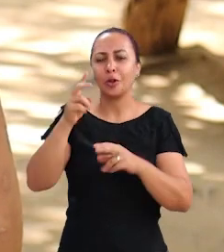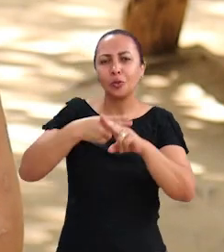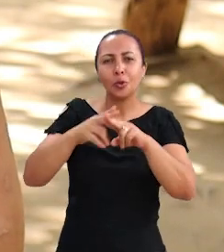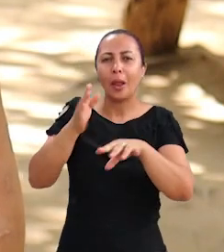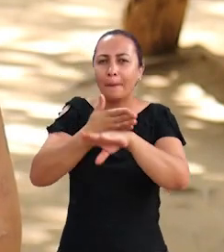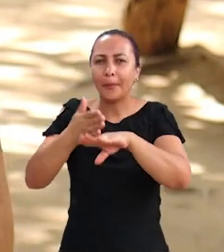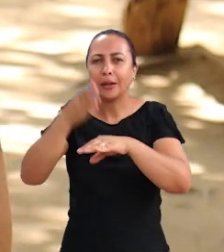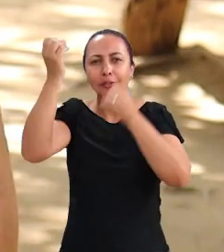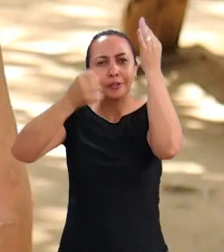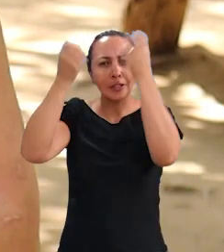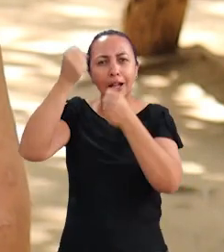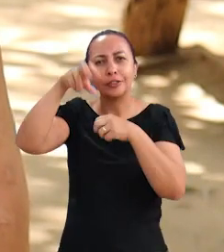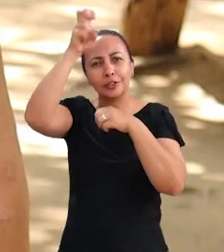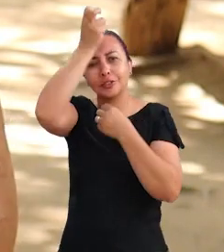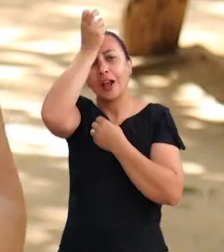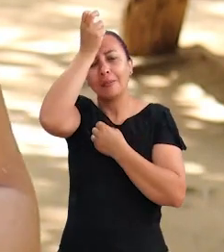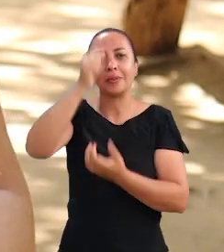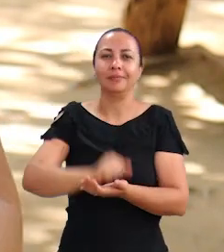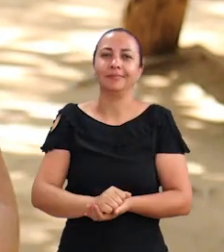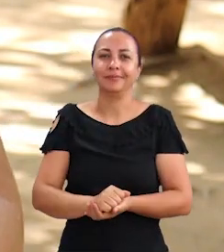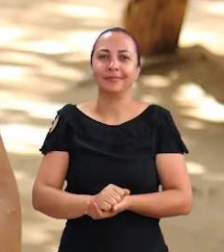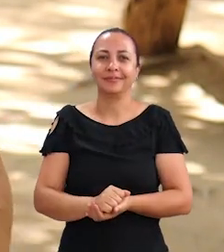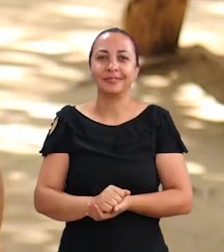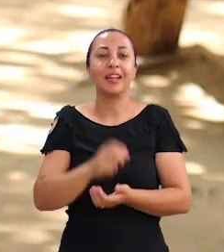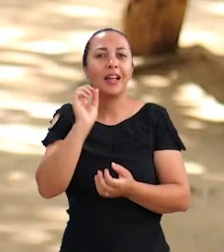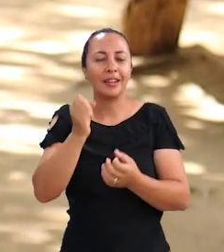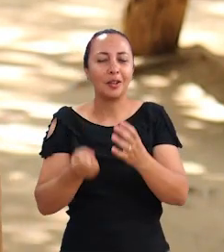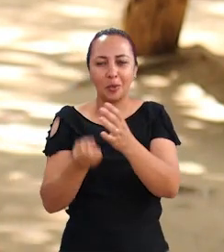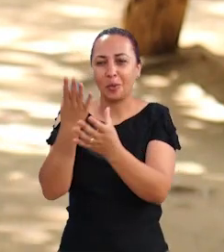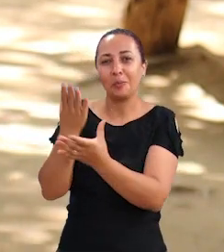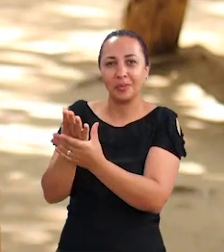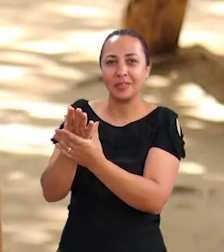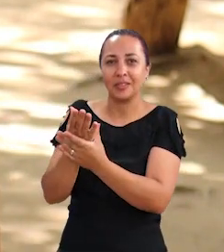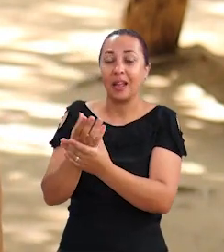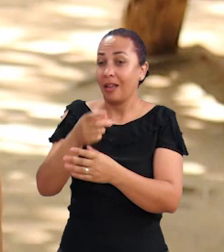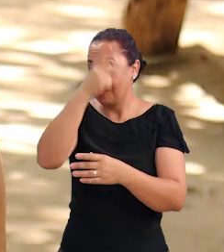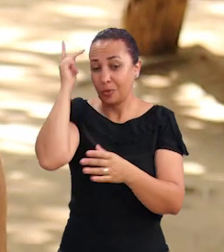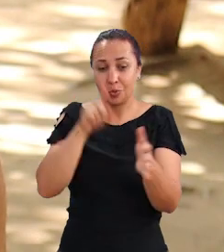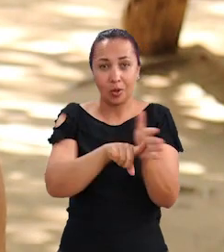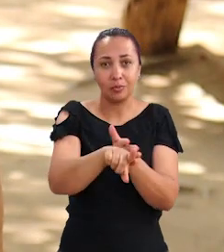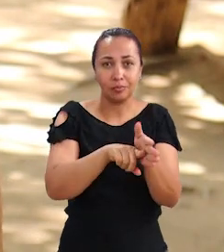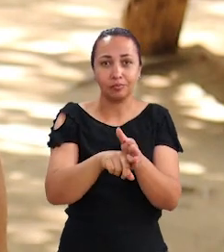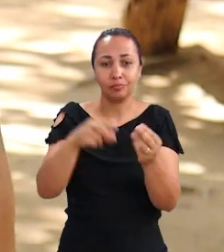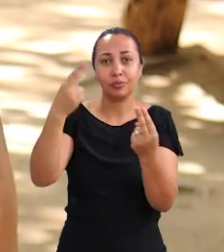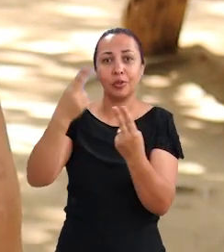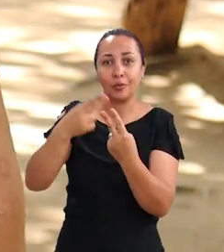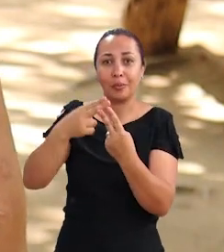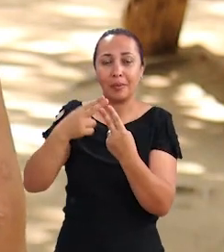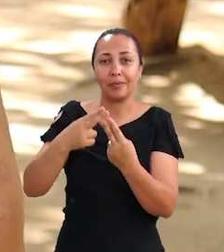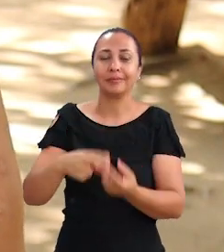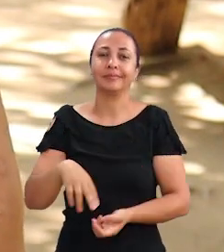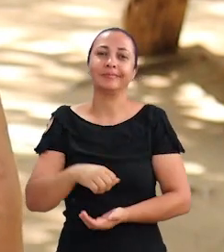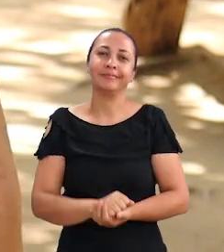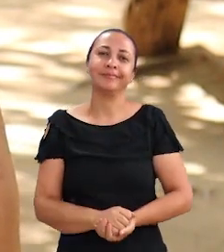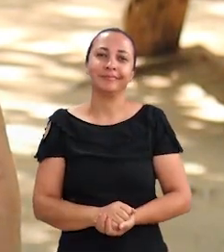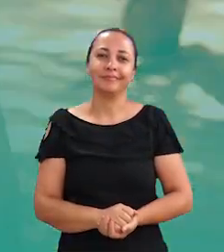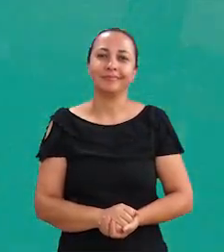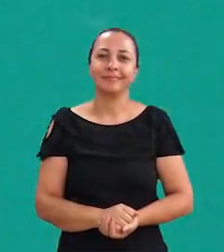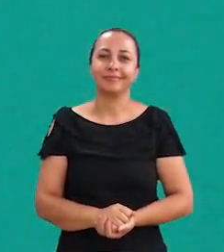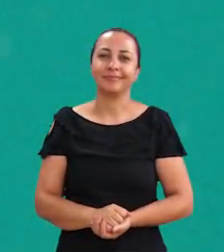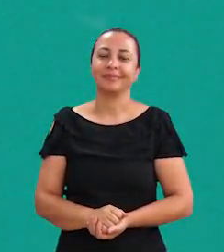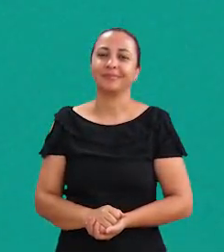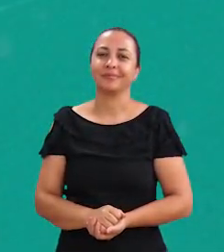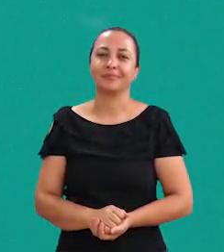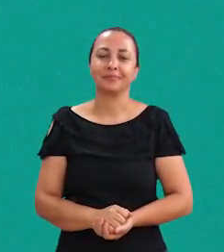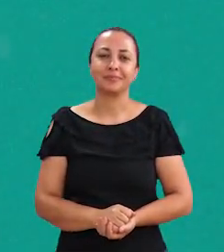branco feito com leite de cabra? A novidade é uma iniciativa de pesquisadores do Instituto Federal Baiano, no sul da Bahia.